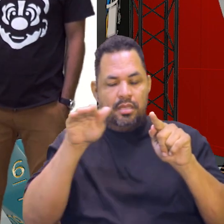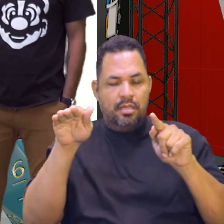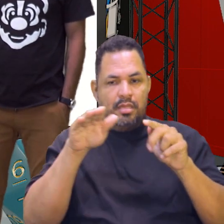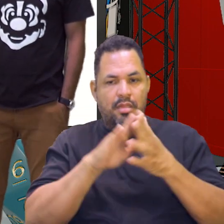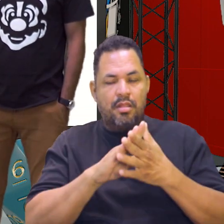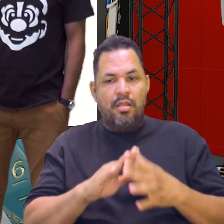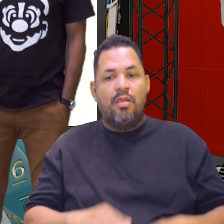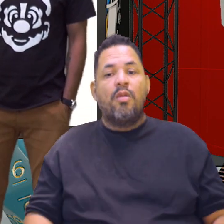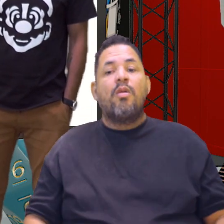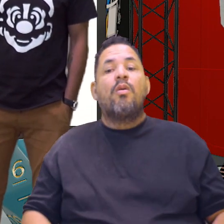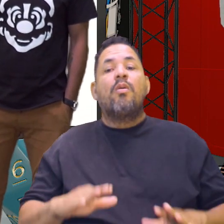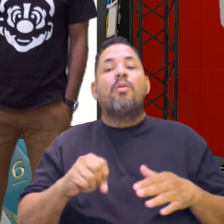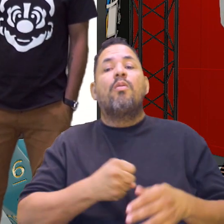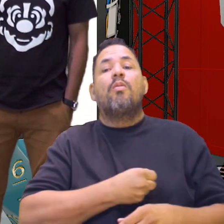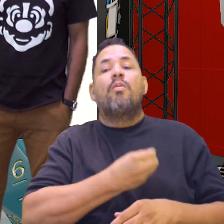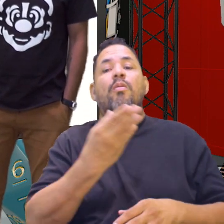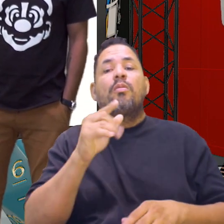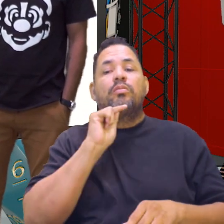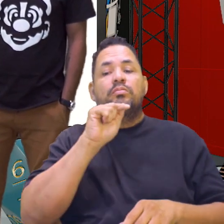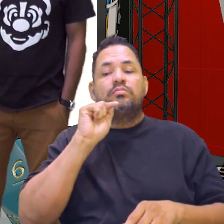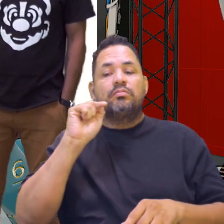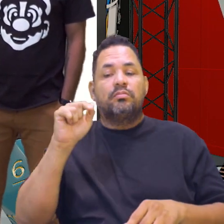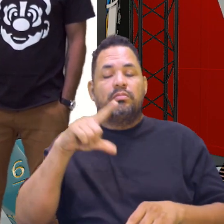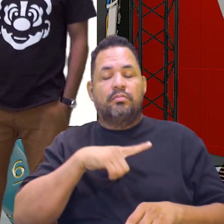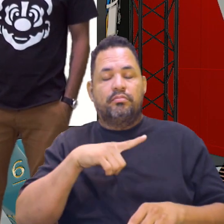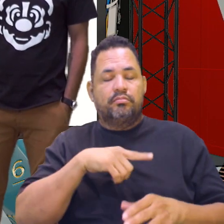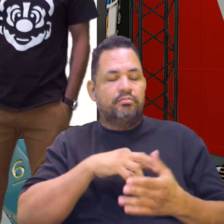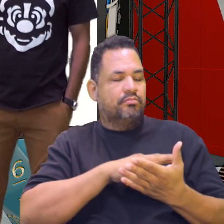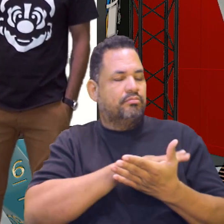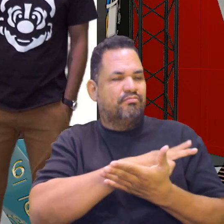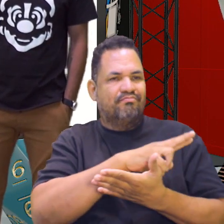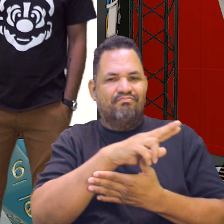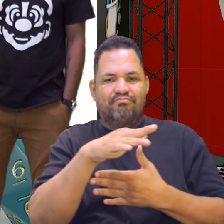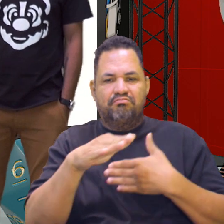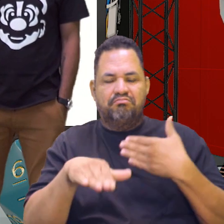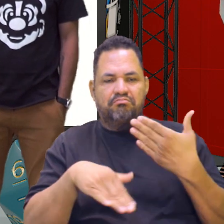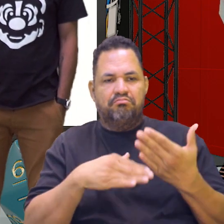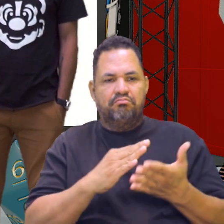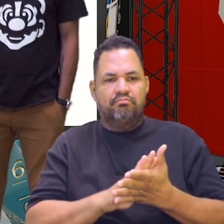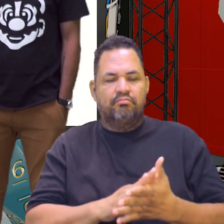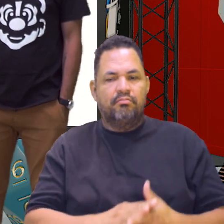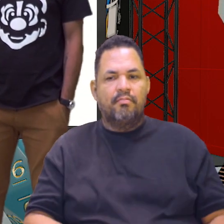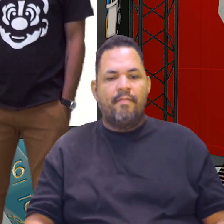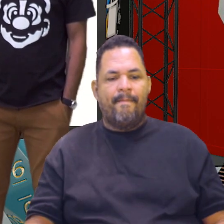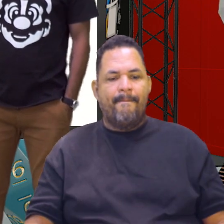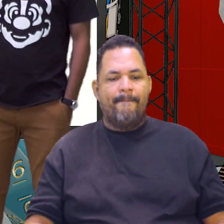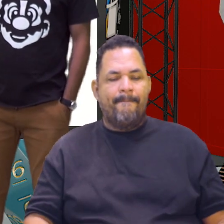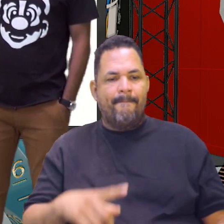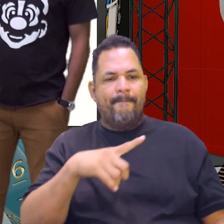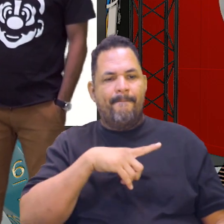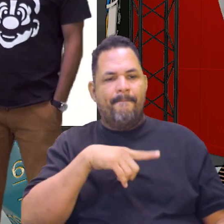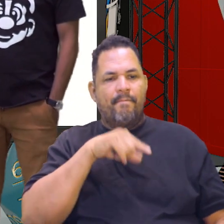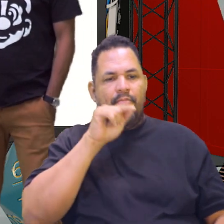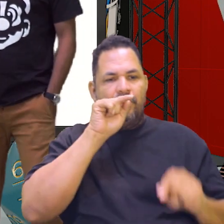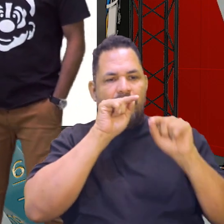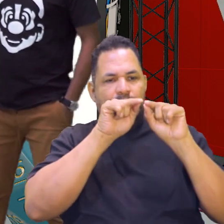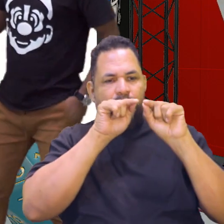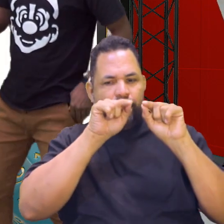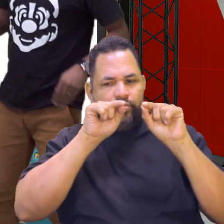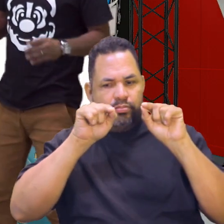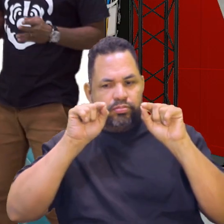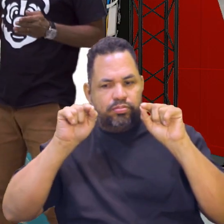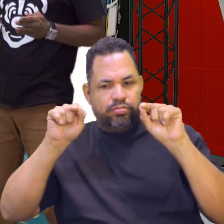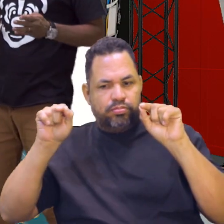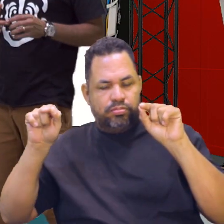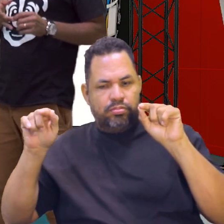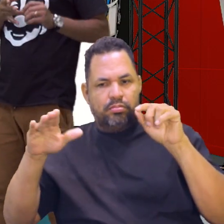certo? E uma reta tem quantos pontos? Infinitos. Infinitos. Por incrível que pareça, infinitos pontos é que se Mas é legal